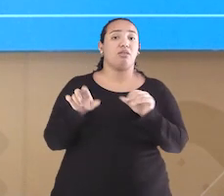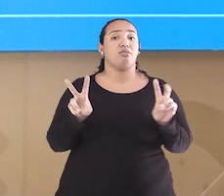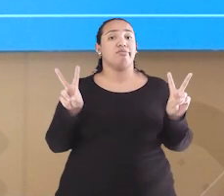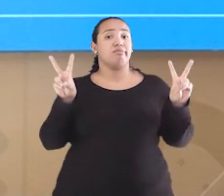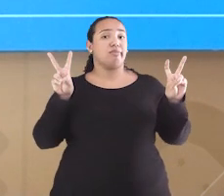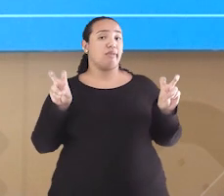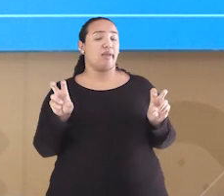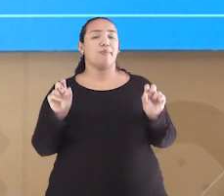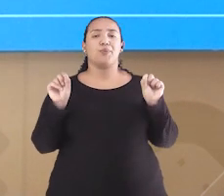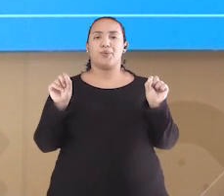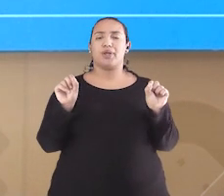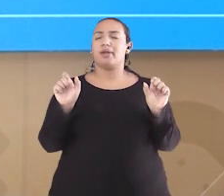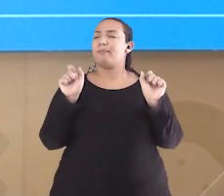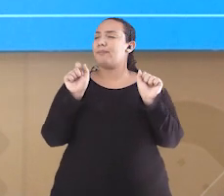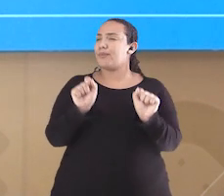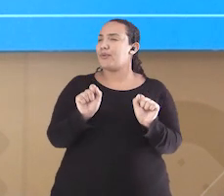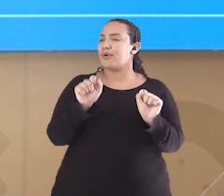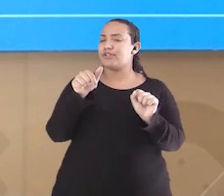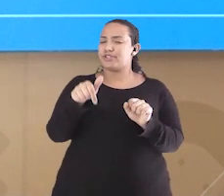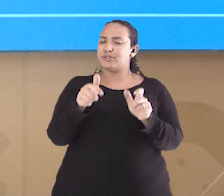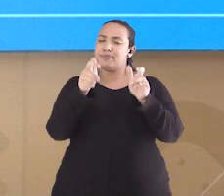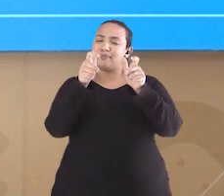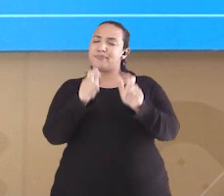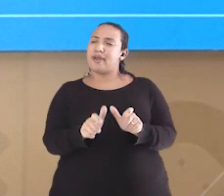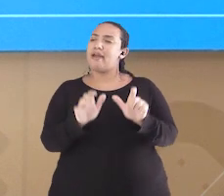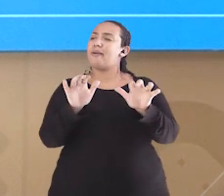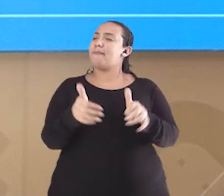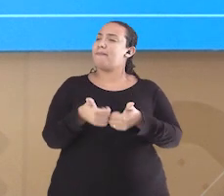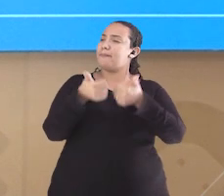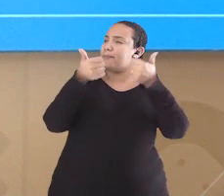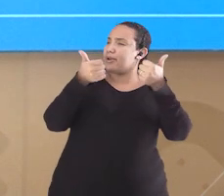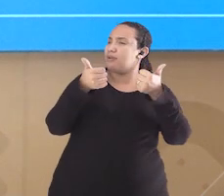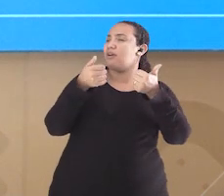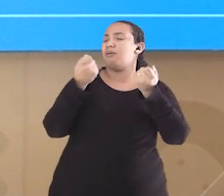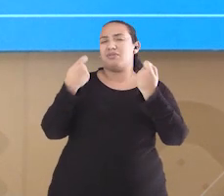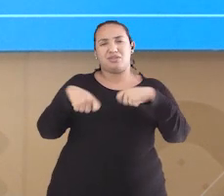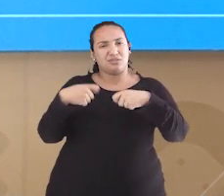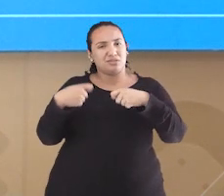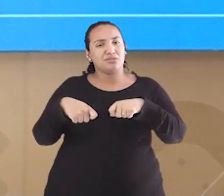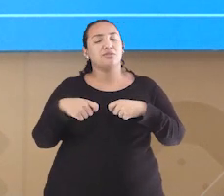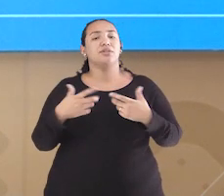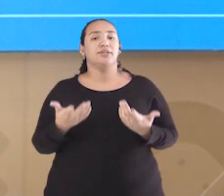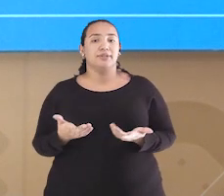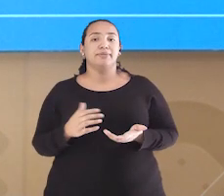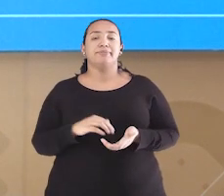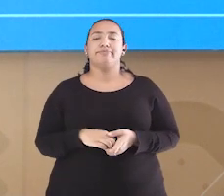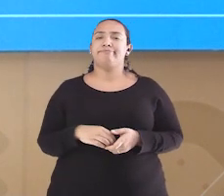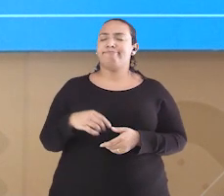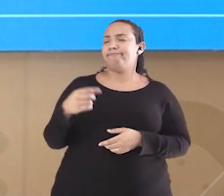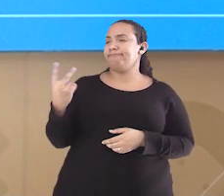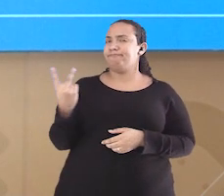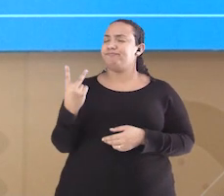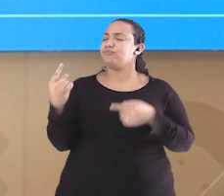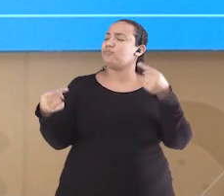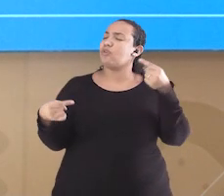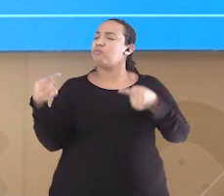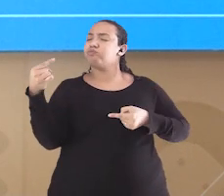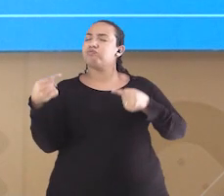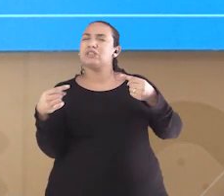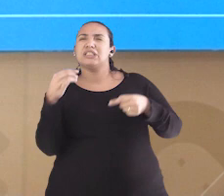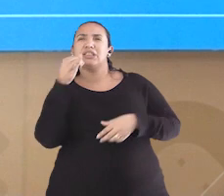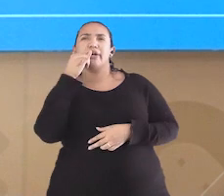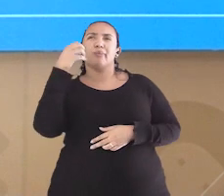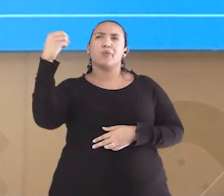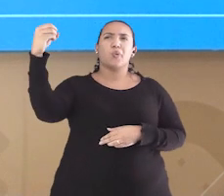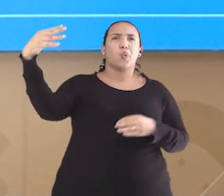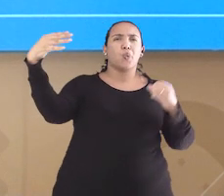ao assunto de possíveis melhorias que o bairro o qual residem poderia receber. Vocês debatem desde uma